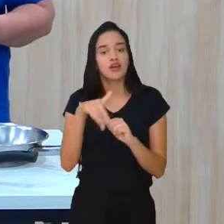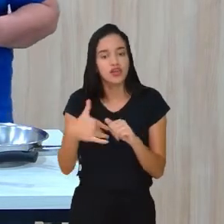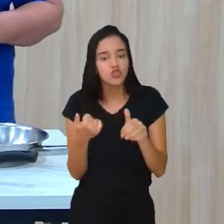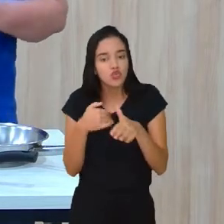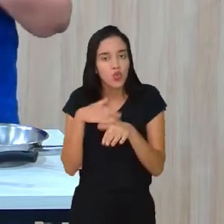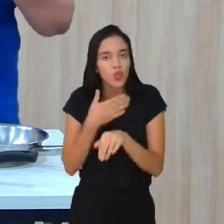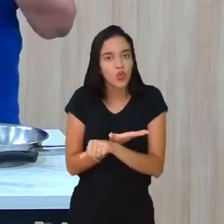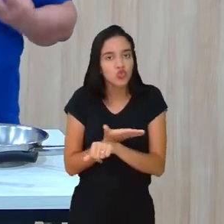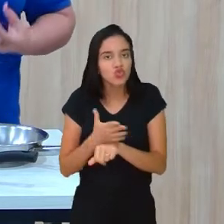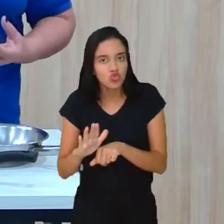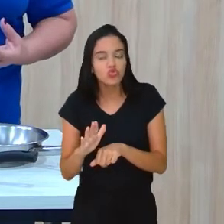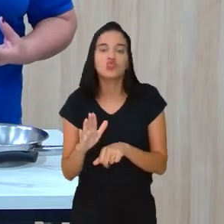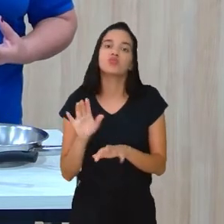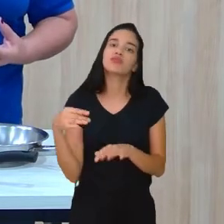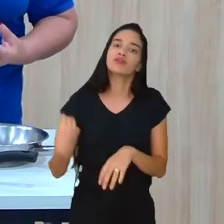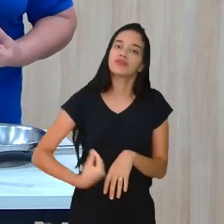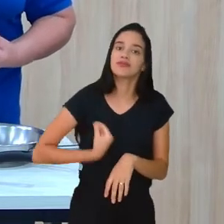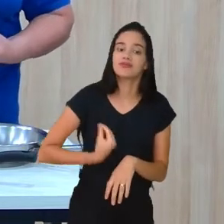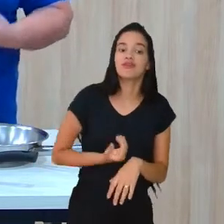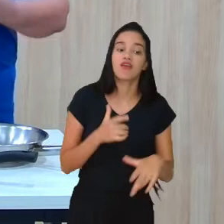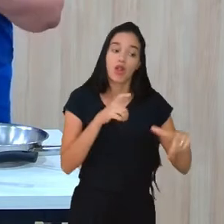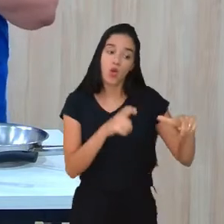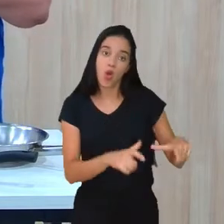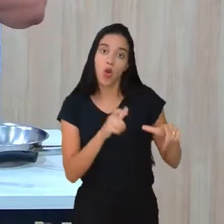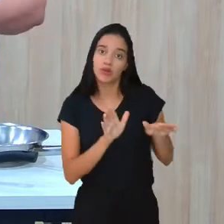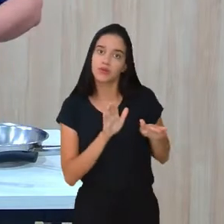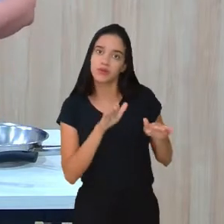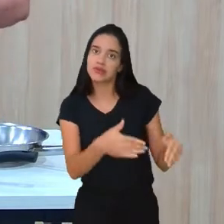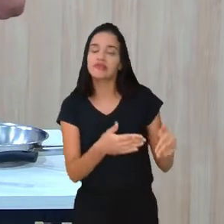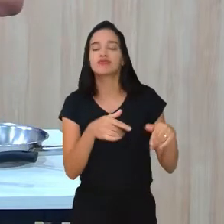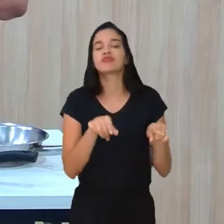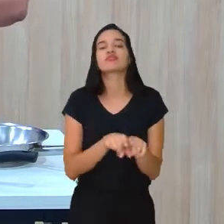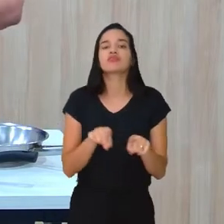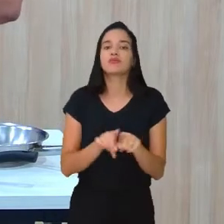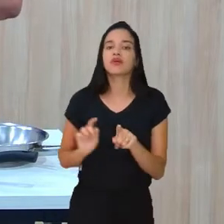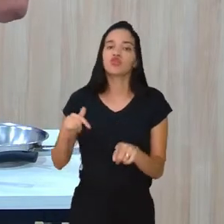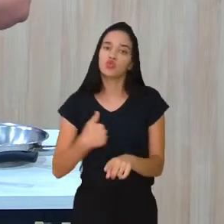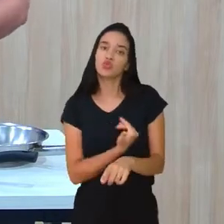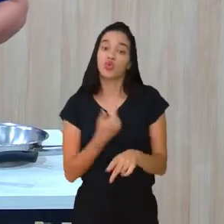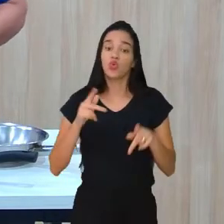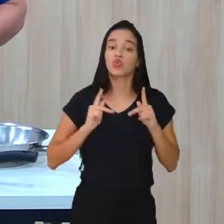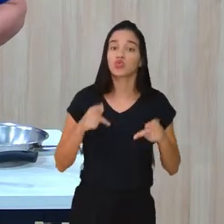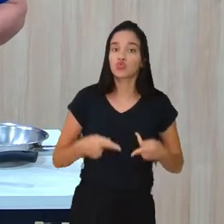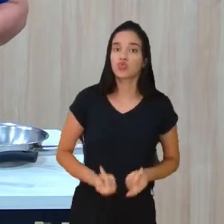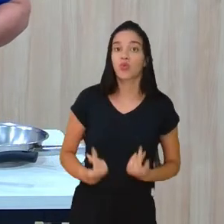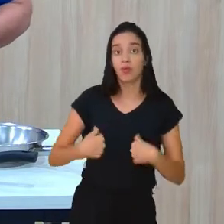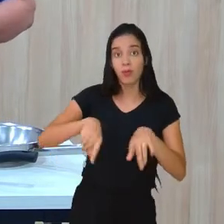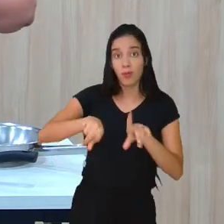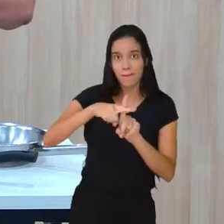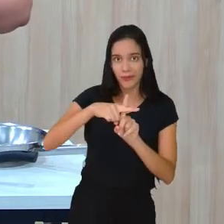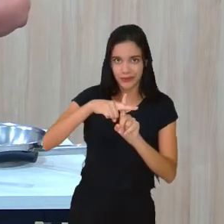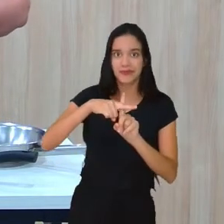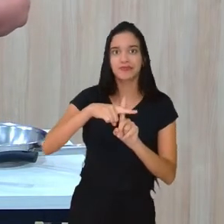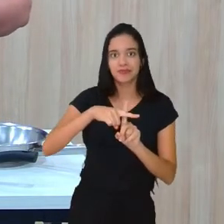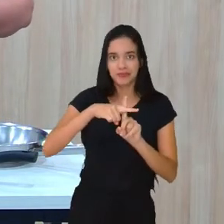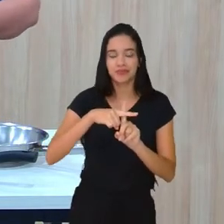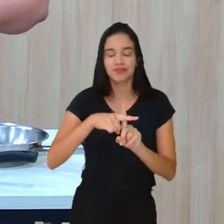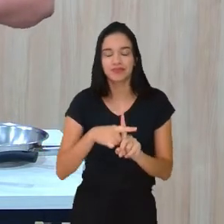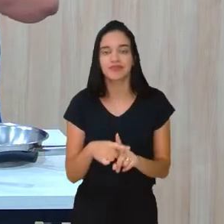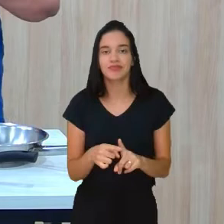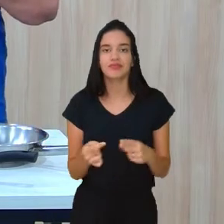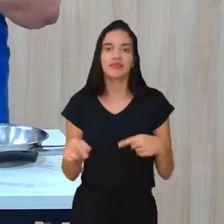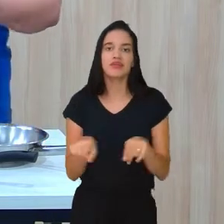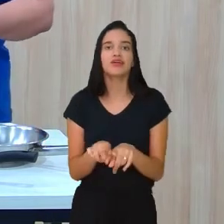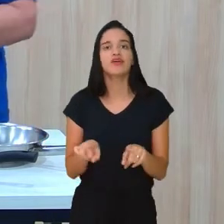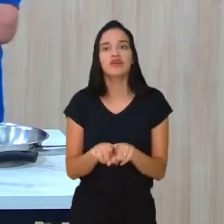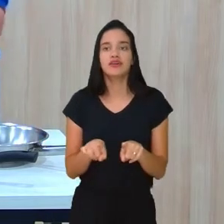hábitos de viver em determinados ambientes, e com isso, o nosso corpo responder positivamente a essas temperaturas,